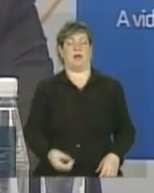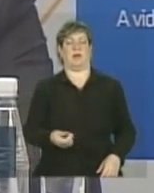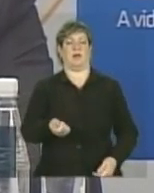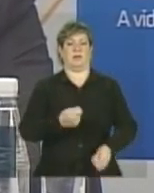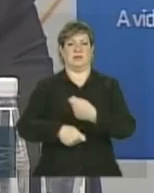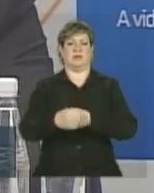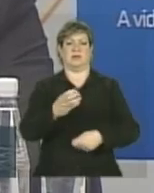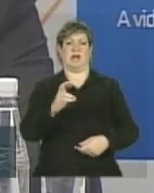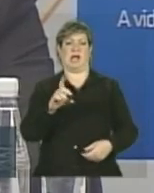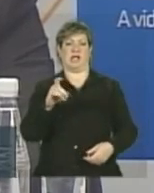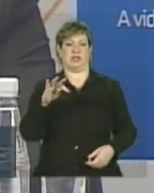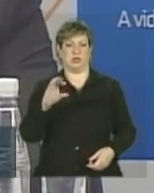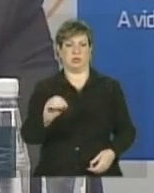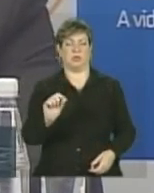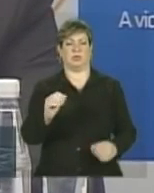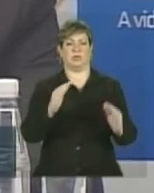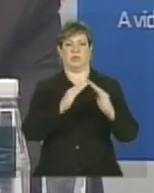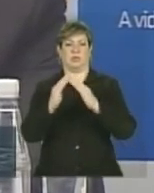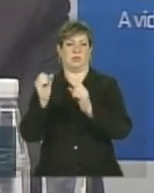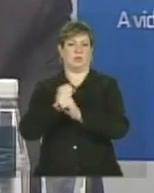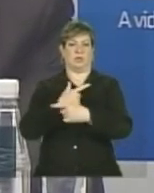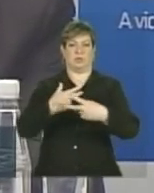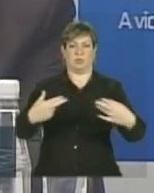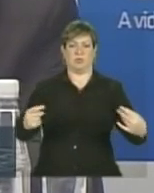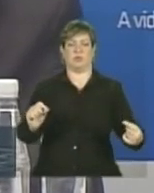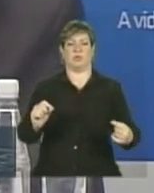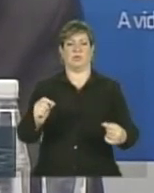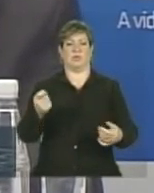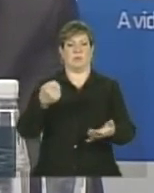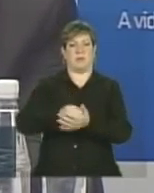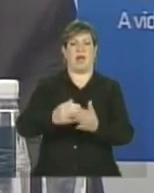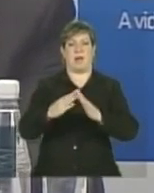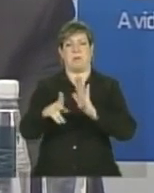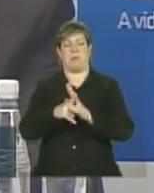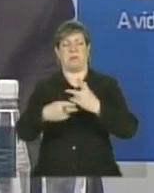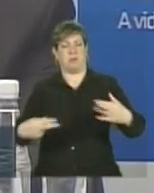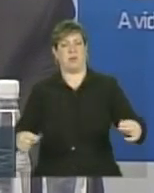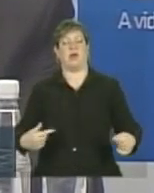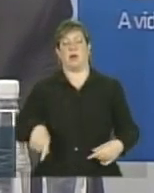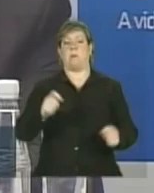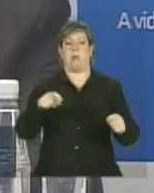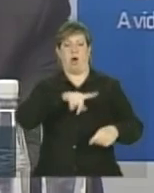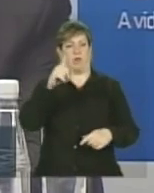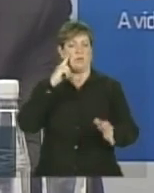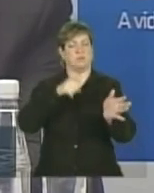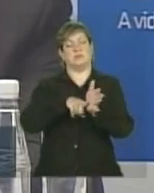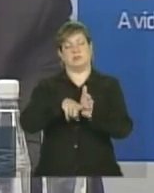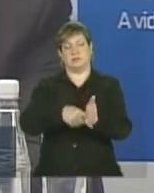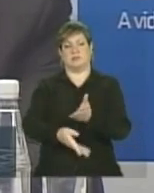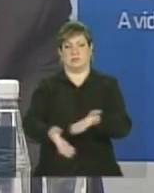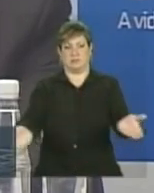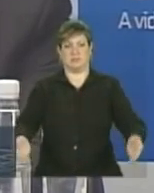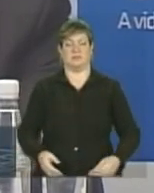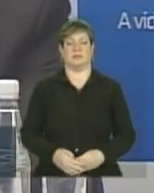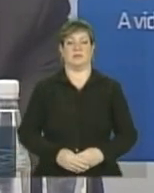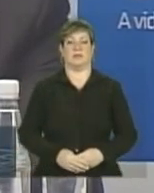etc., etc., etc., números que já foram divulgados, que, portanto, podem ser checados. E